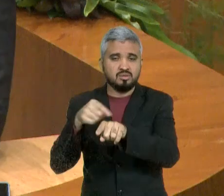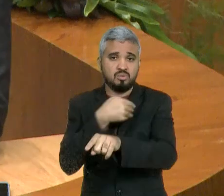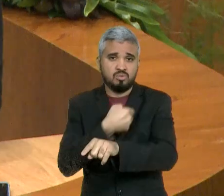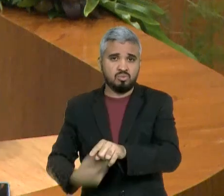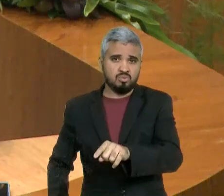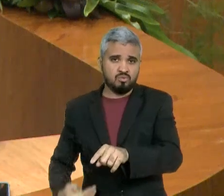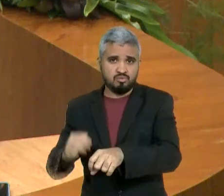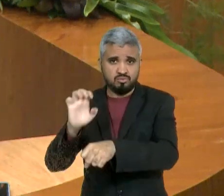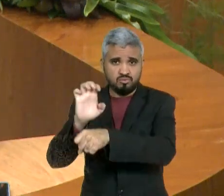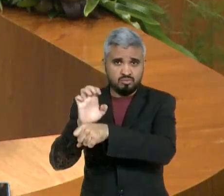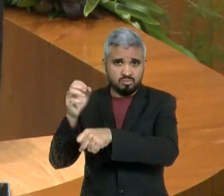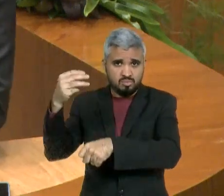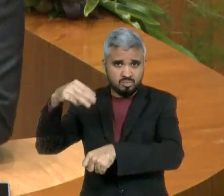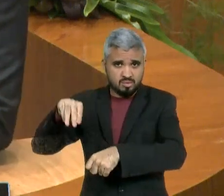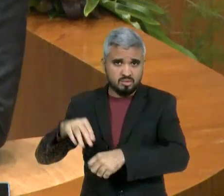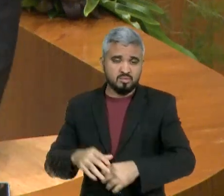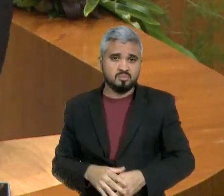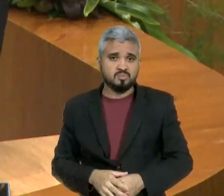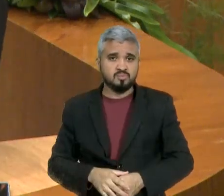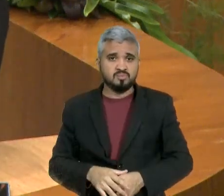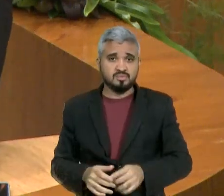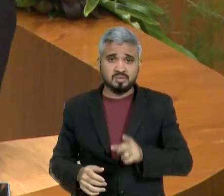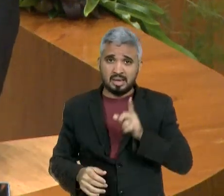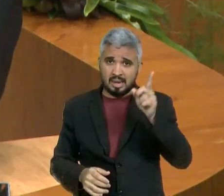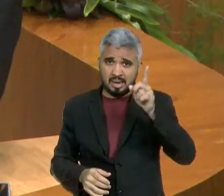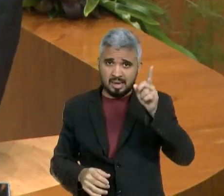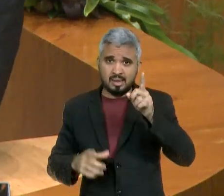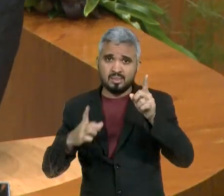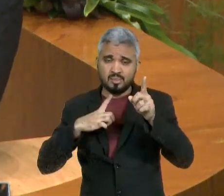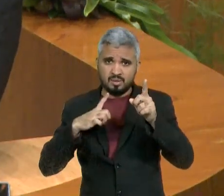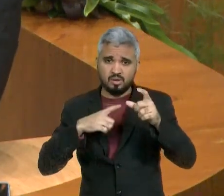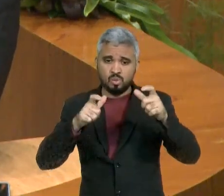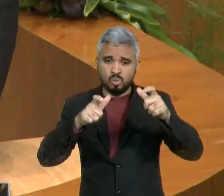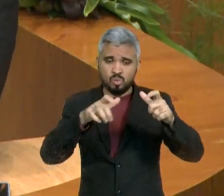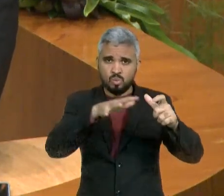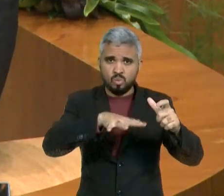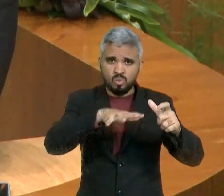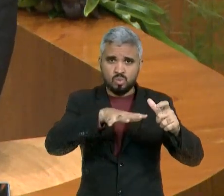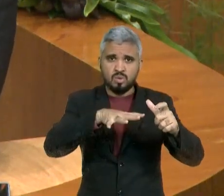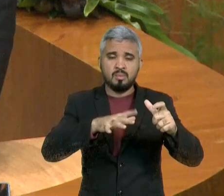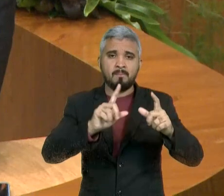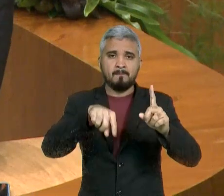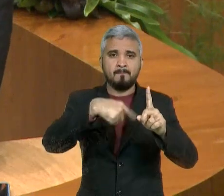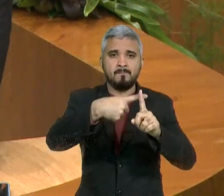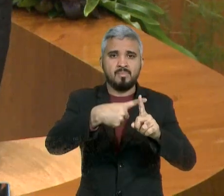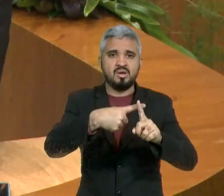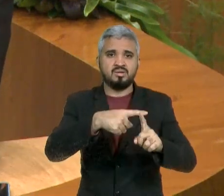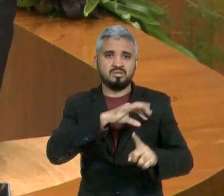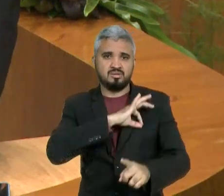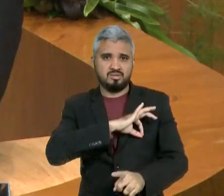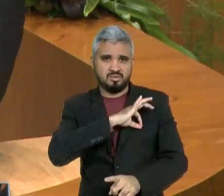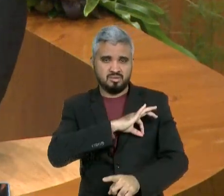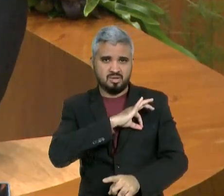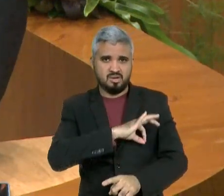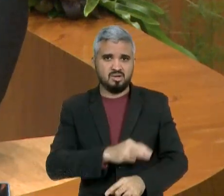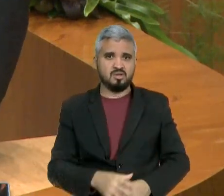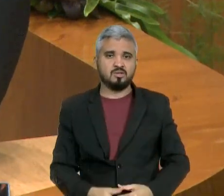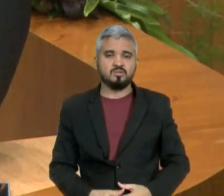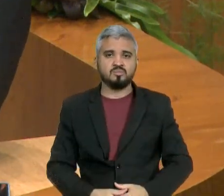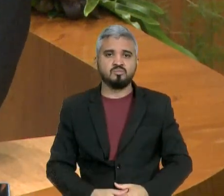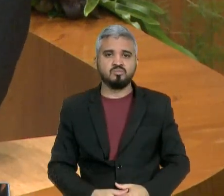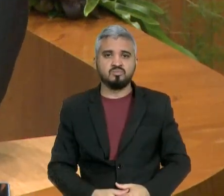área para que seja colocado o programa Mais Renda, que vai estar gerando ali renda para os pequenos também, não é só os